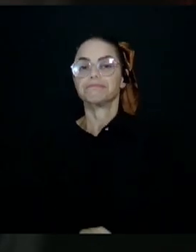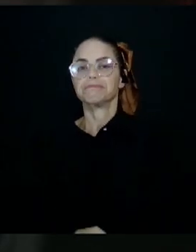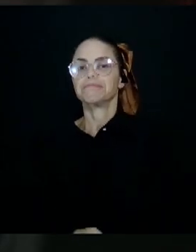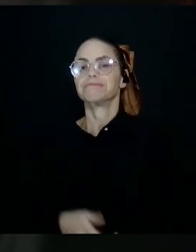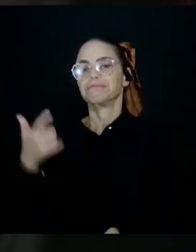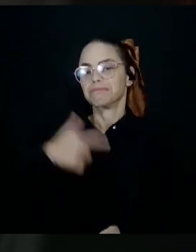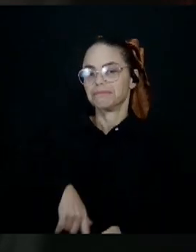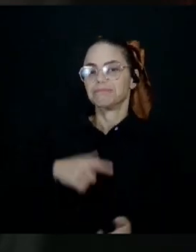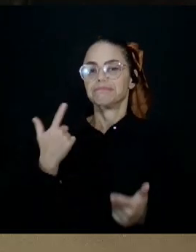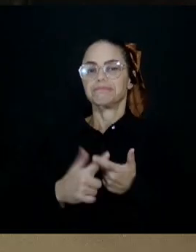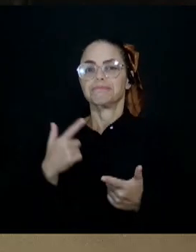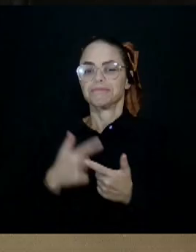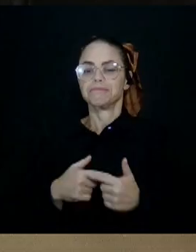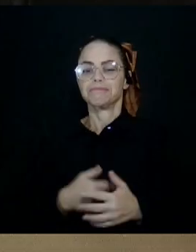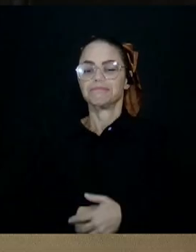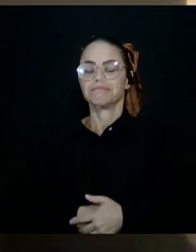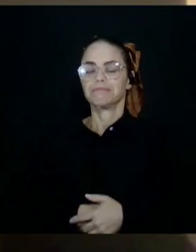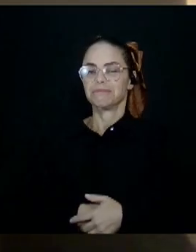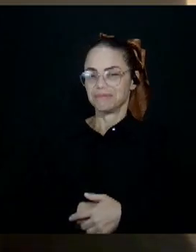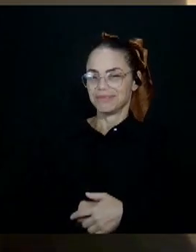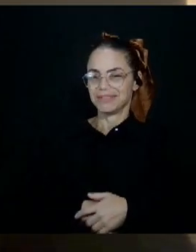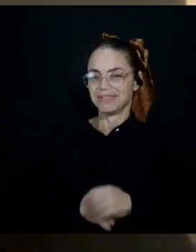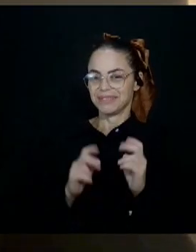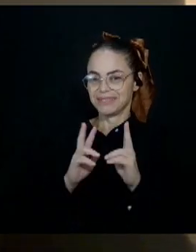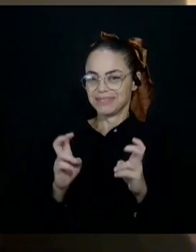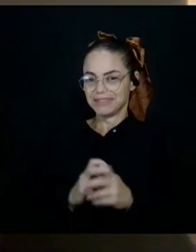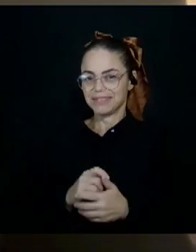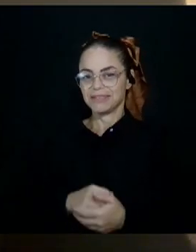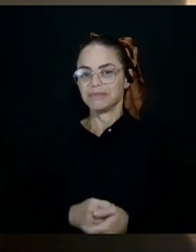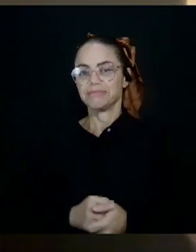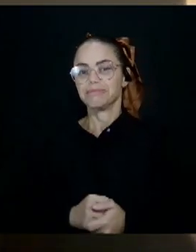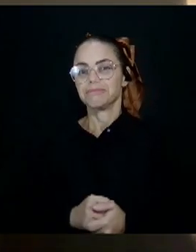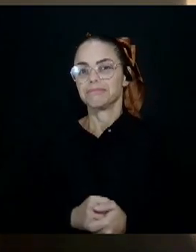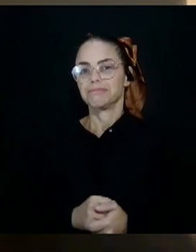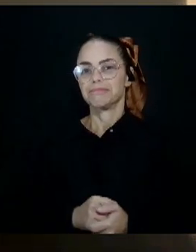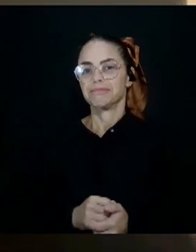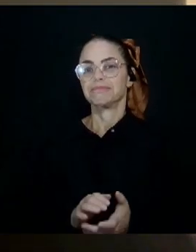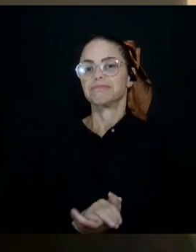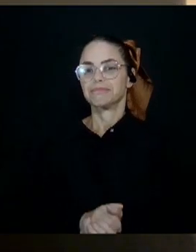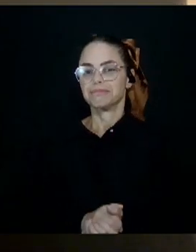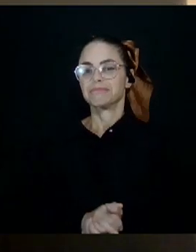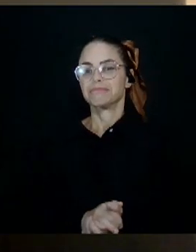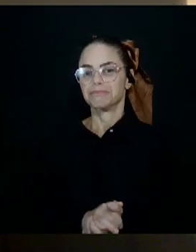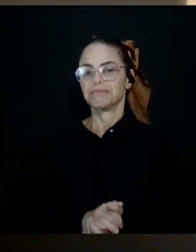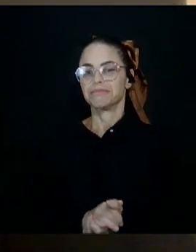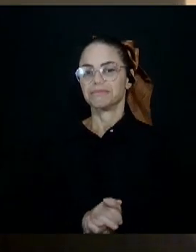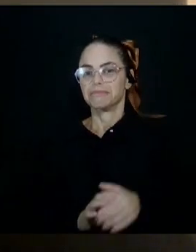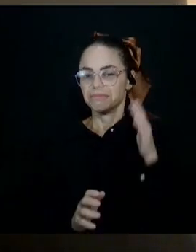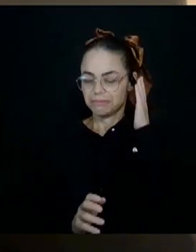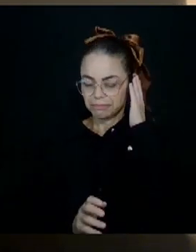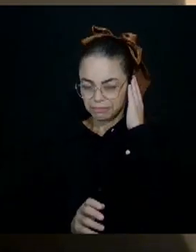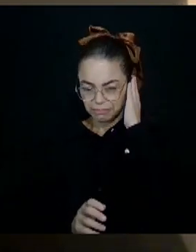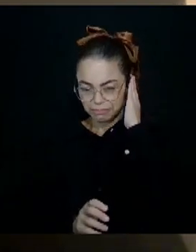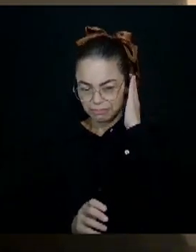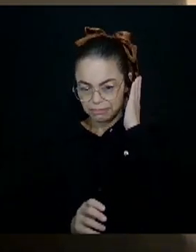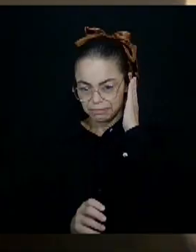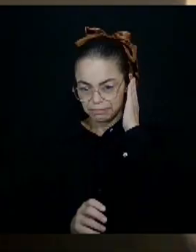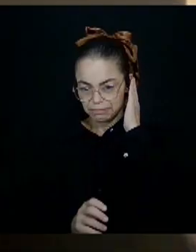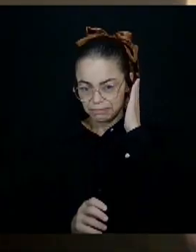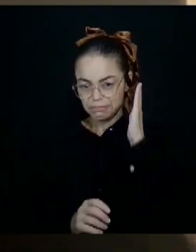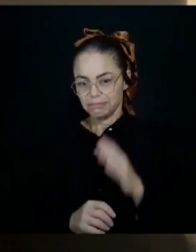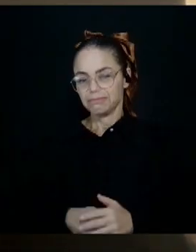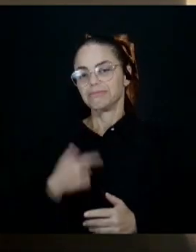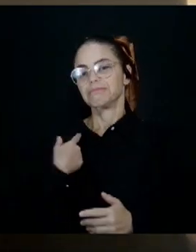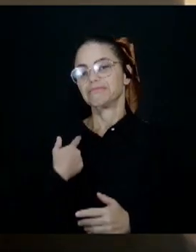gente reforçar. Vai lá, Lute, é com você. Eu acho que são 3 pilares fundamentais, como eu falei antes. O primeiro deles é